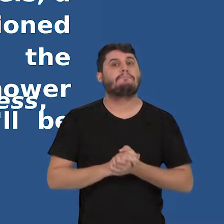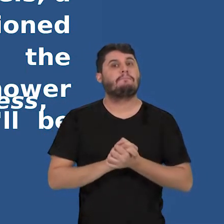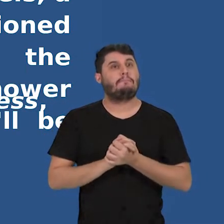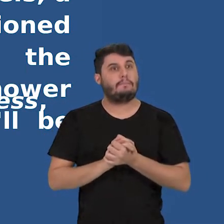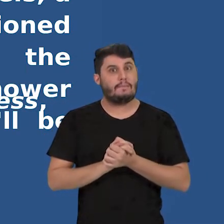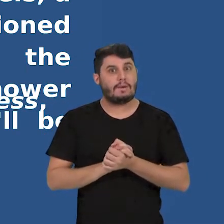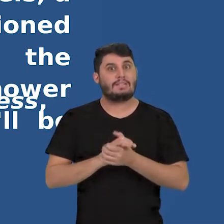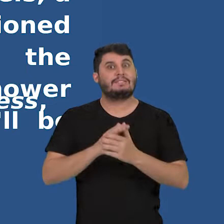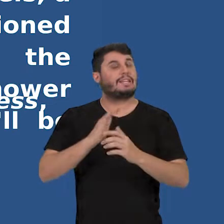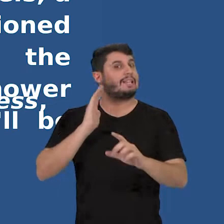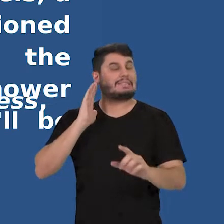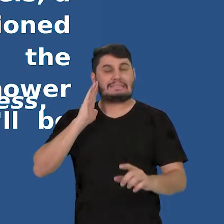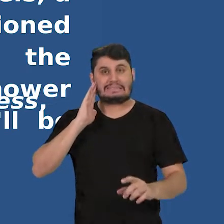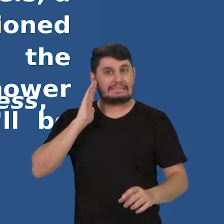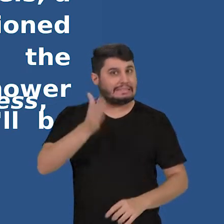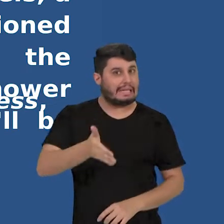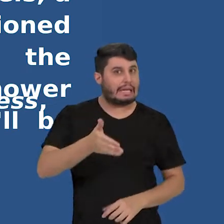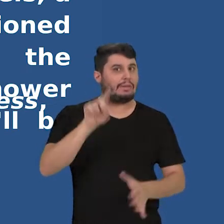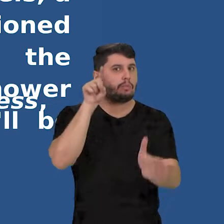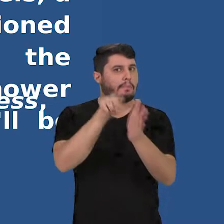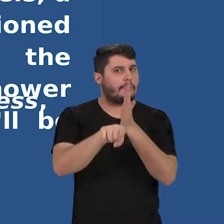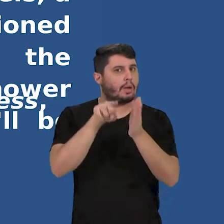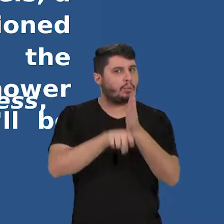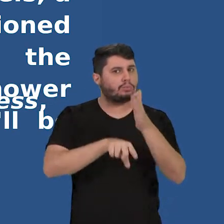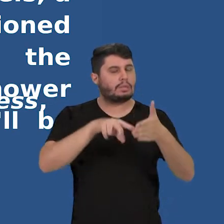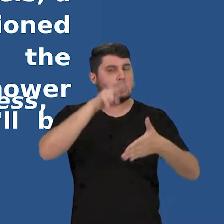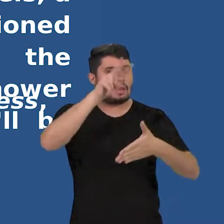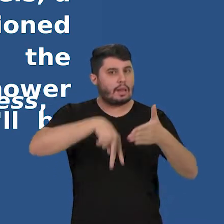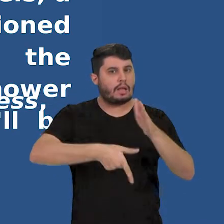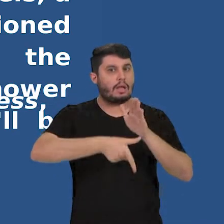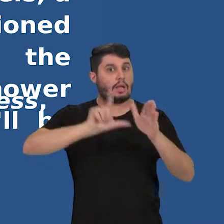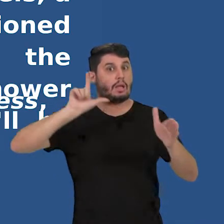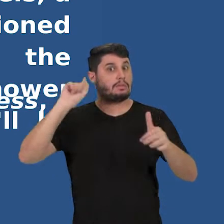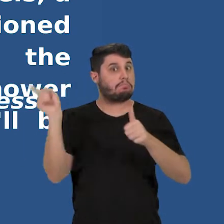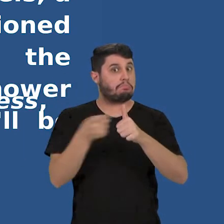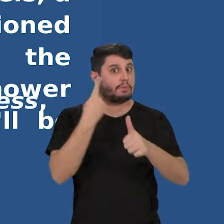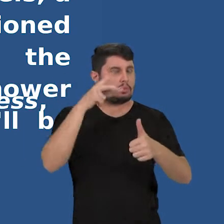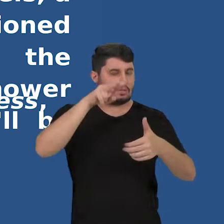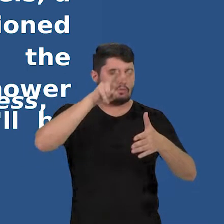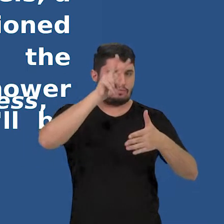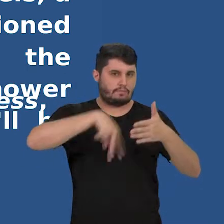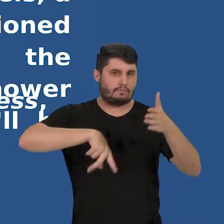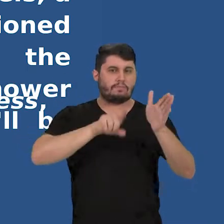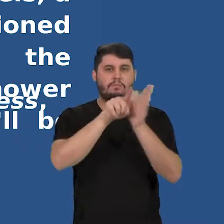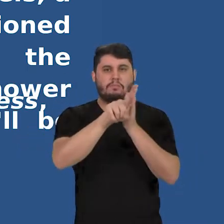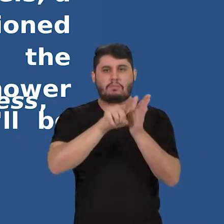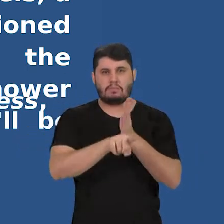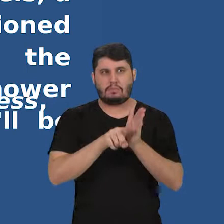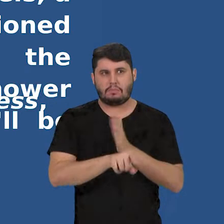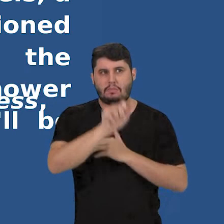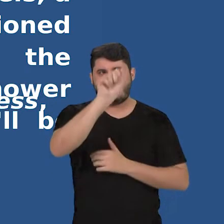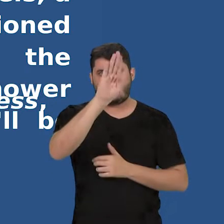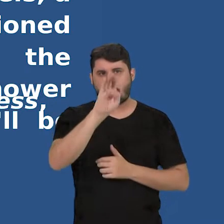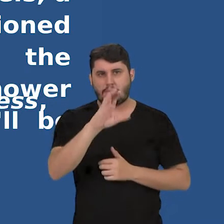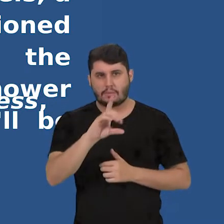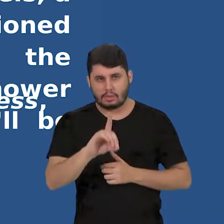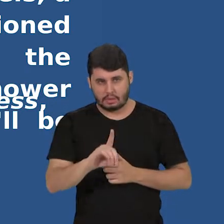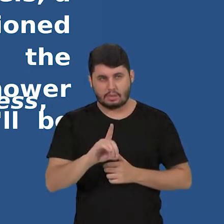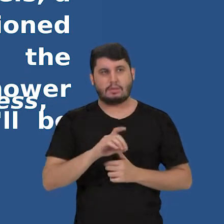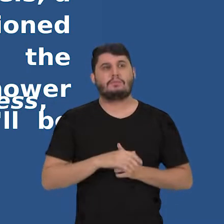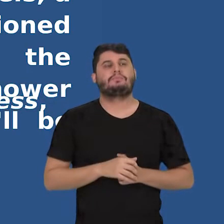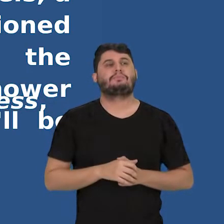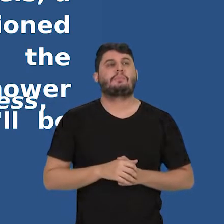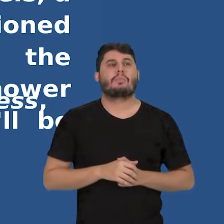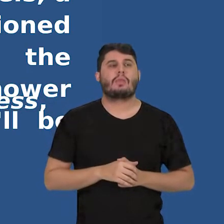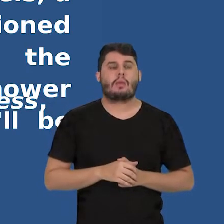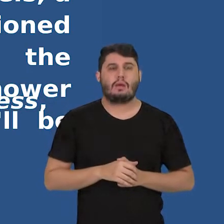E direto às perguntas, lembram disso? Então, vê só, não vou ler o texto agora, quem leu rapidamente já conseguiu até se situar, mas vamos imaginar que a gente vai usar agora